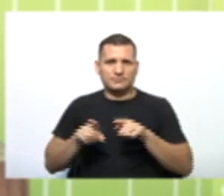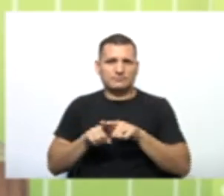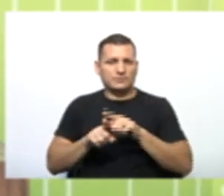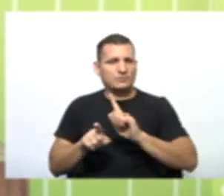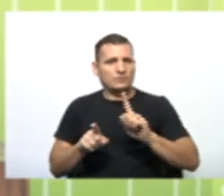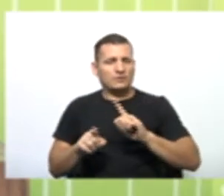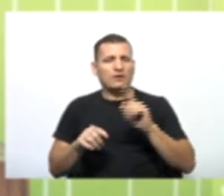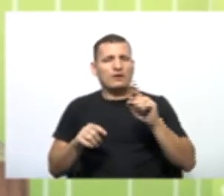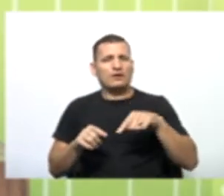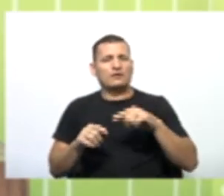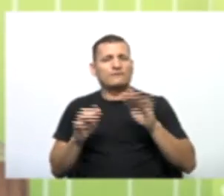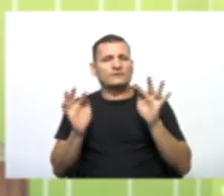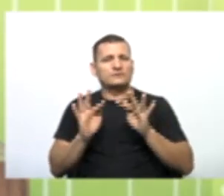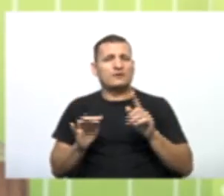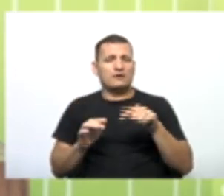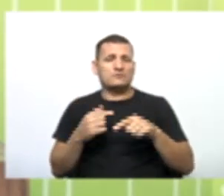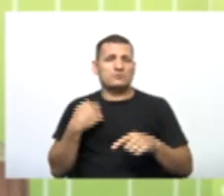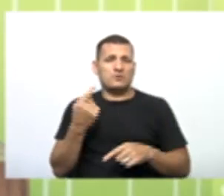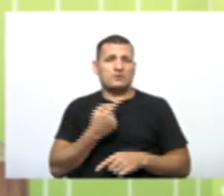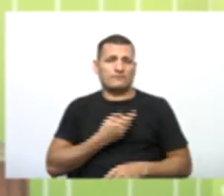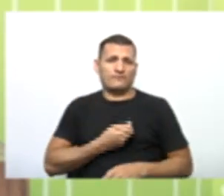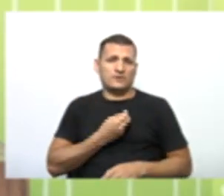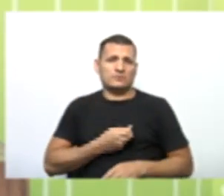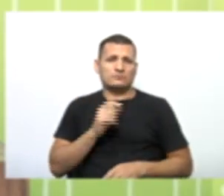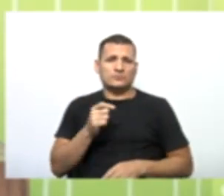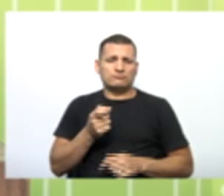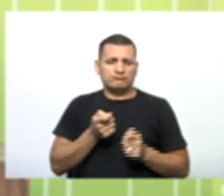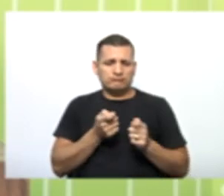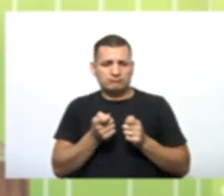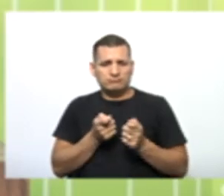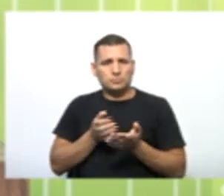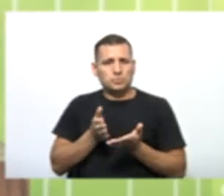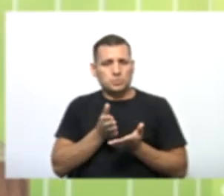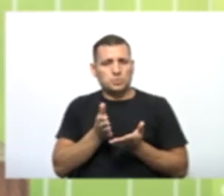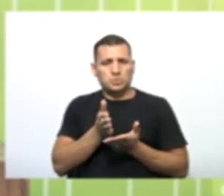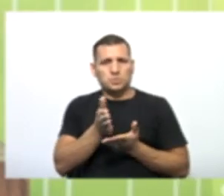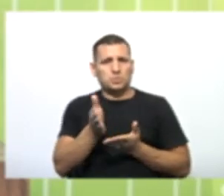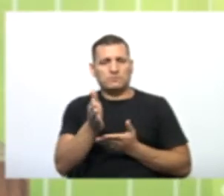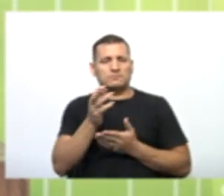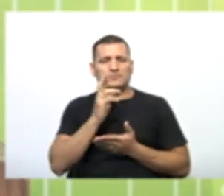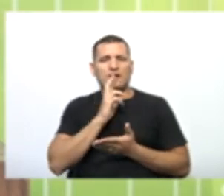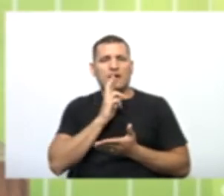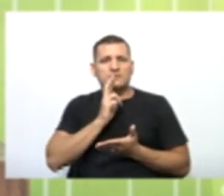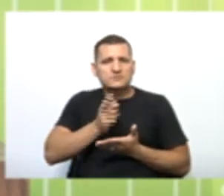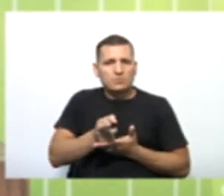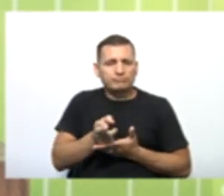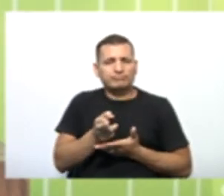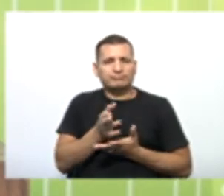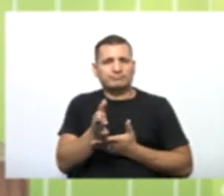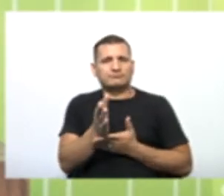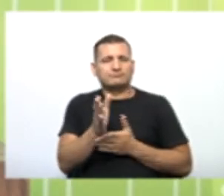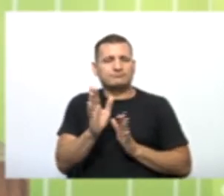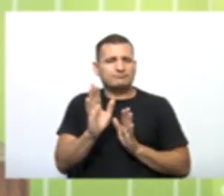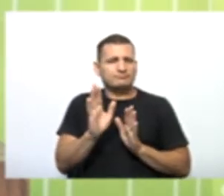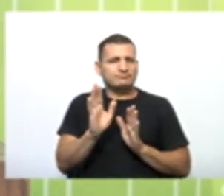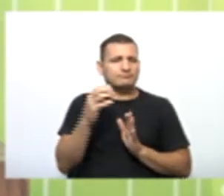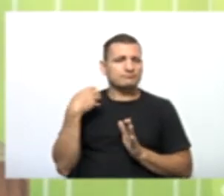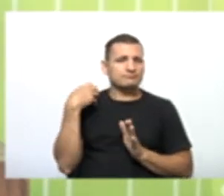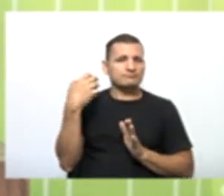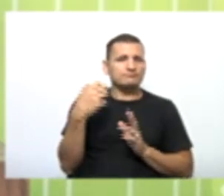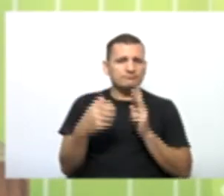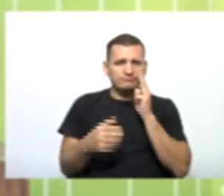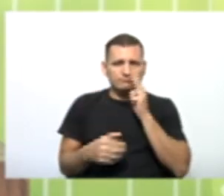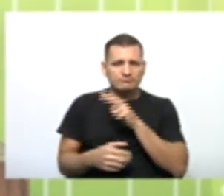é conduzir a nossa vida pela razão. Aristóteles vai olhar assim e pensar, o ser humano, qual é o